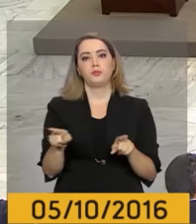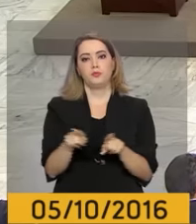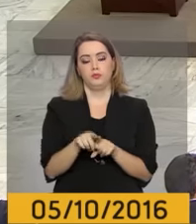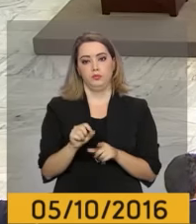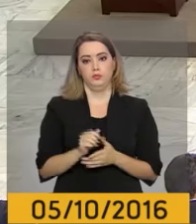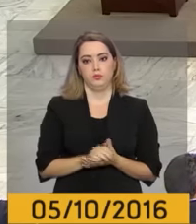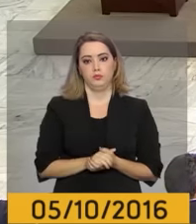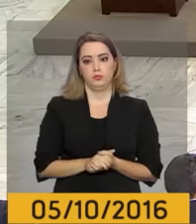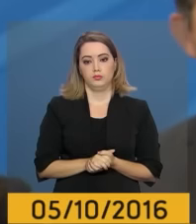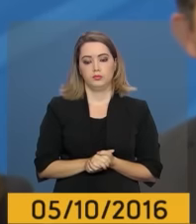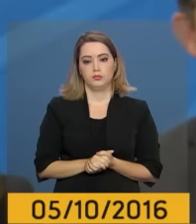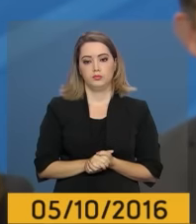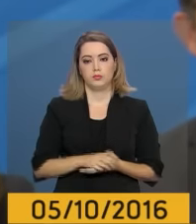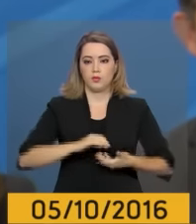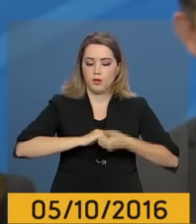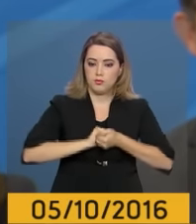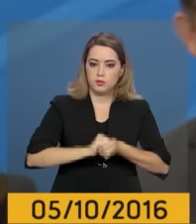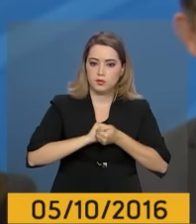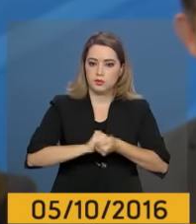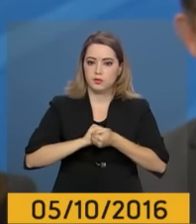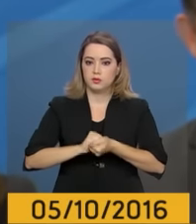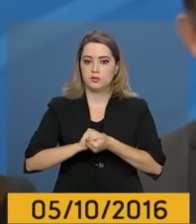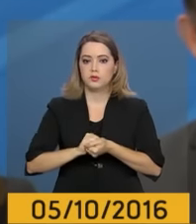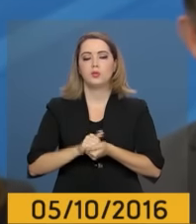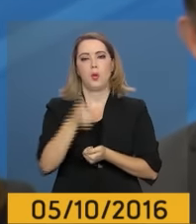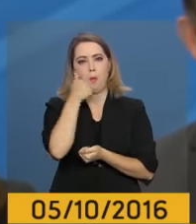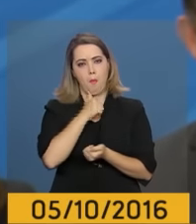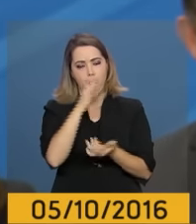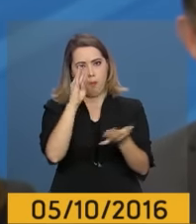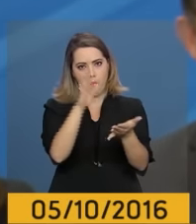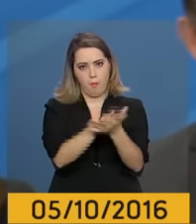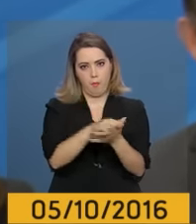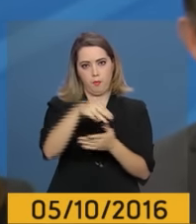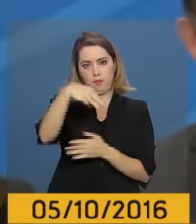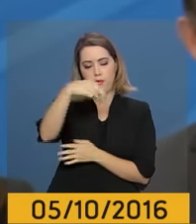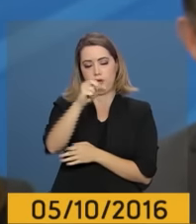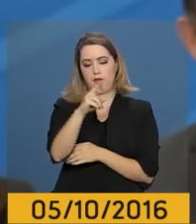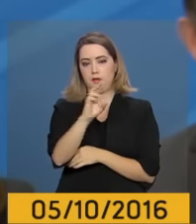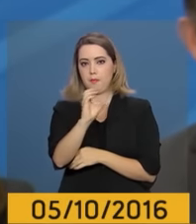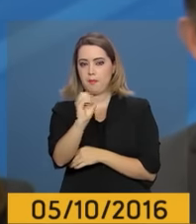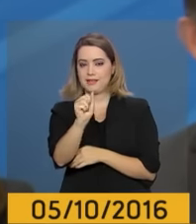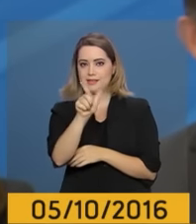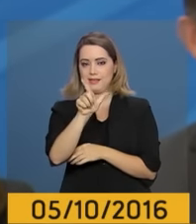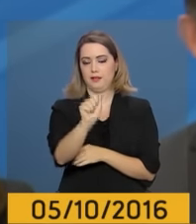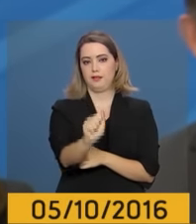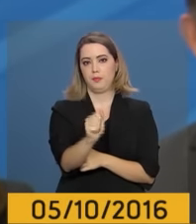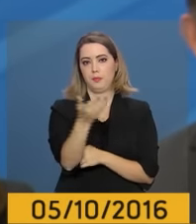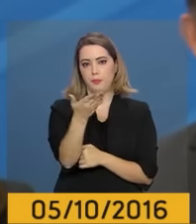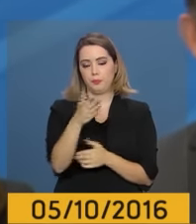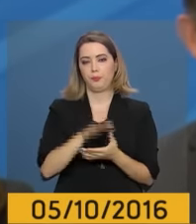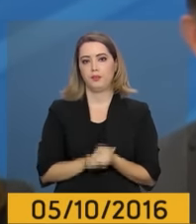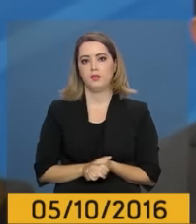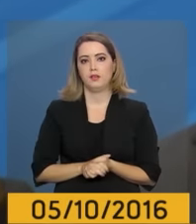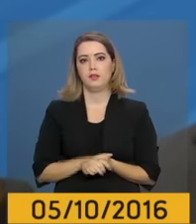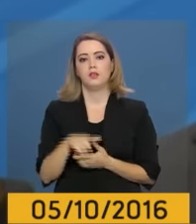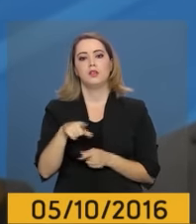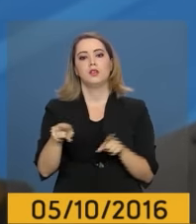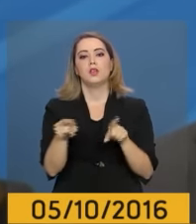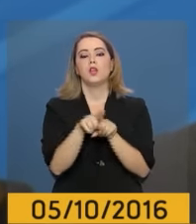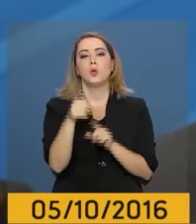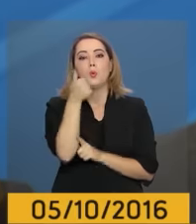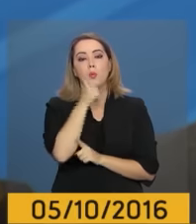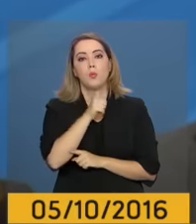Temer, saudar a nossa primeira-dama, Marcela Temer, a senhora Norma